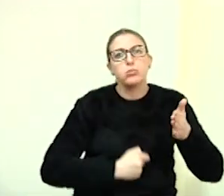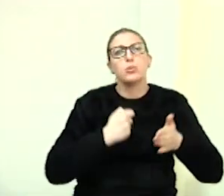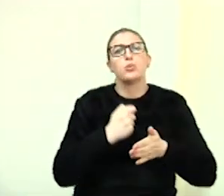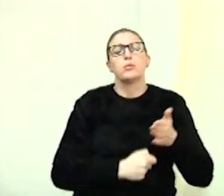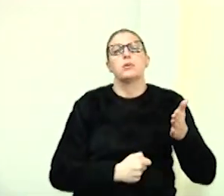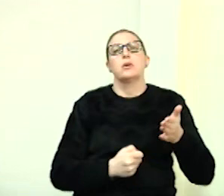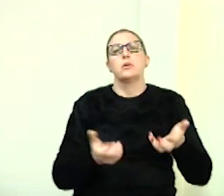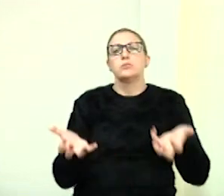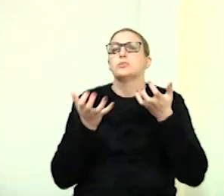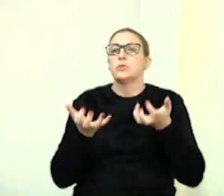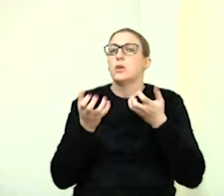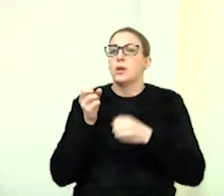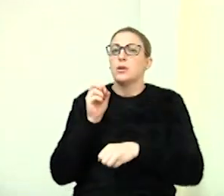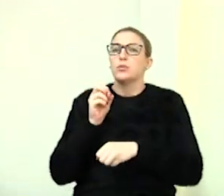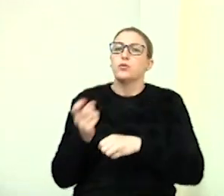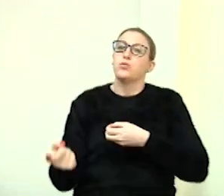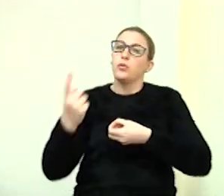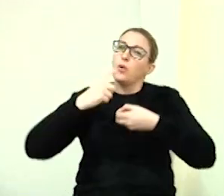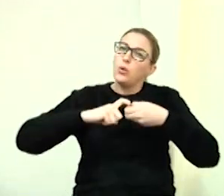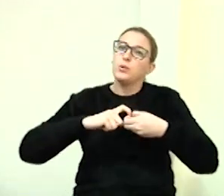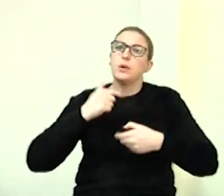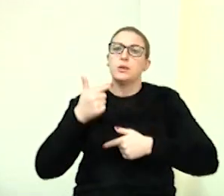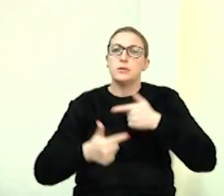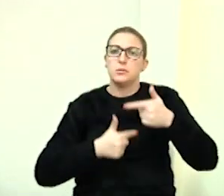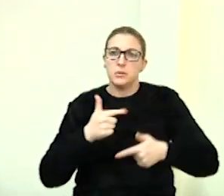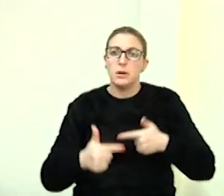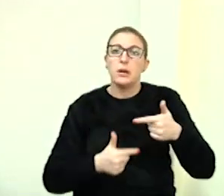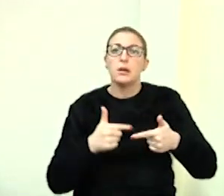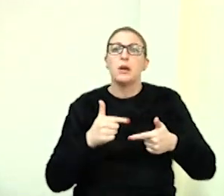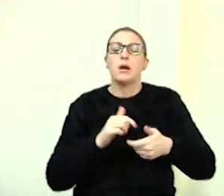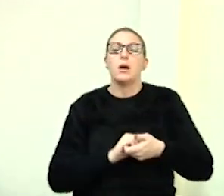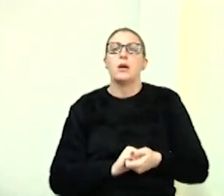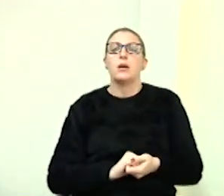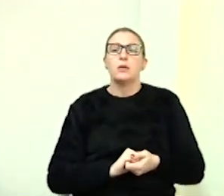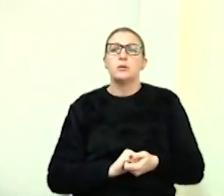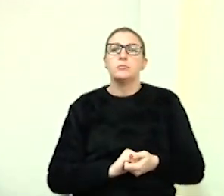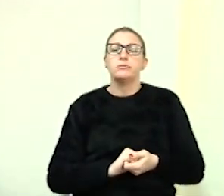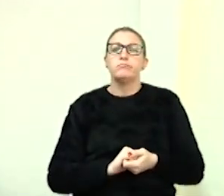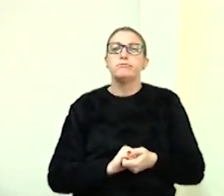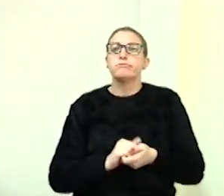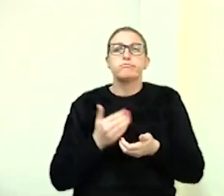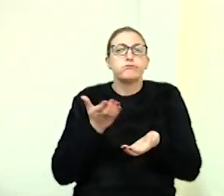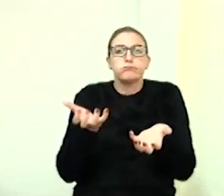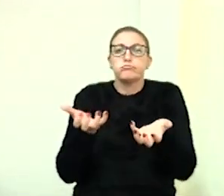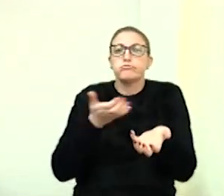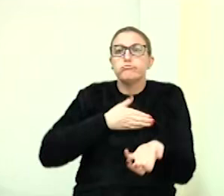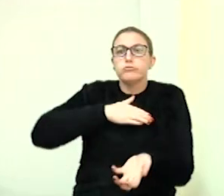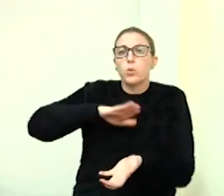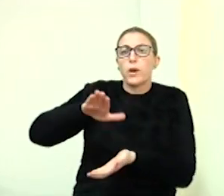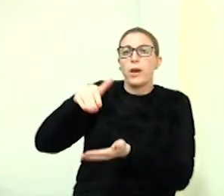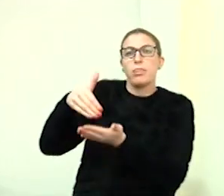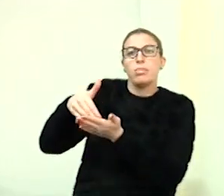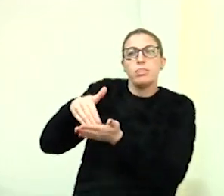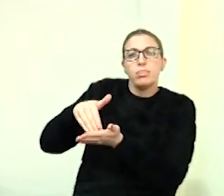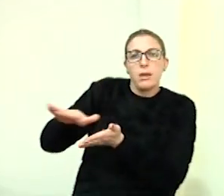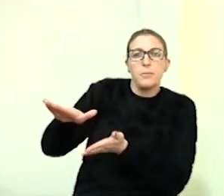querendo voltar a trabalhar para não serem demitidos ou a empresa não fechar.